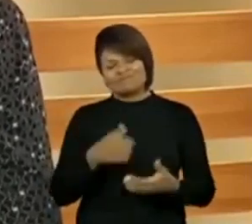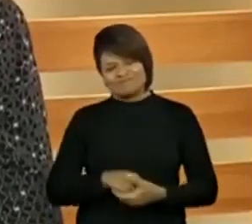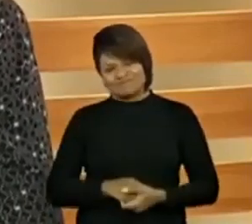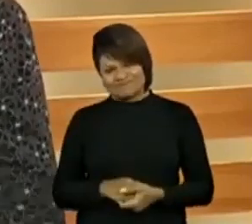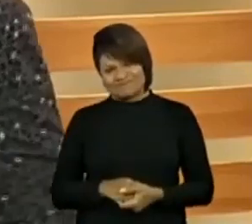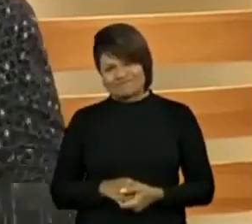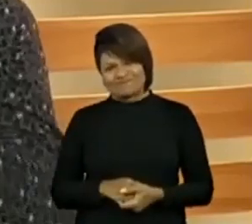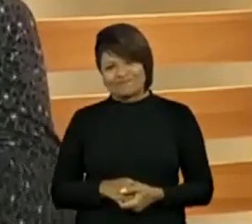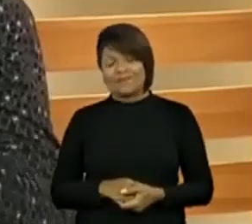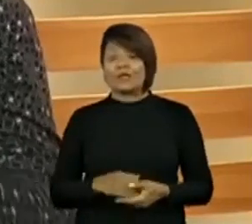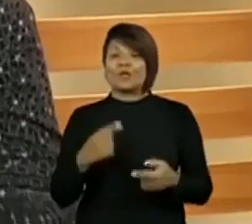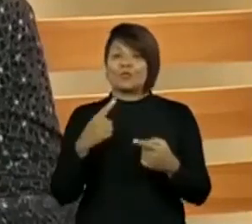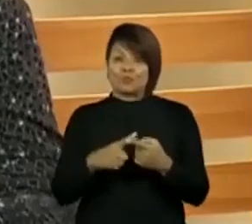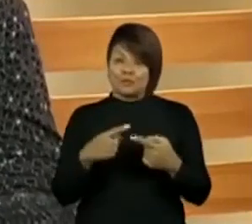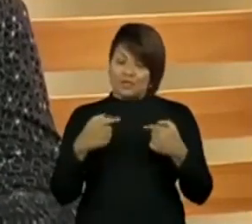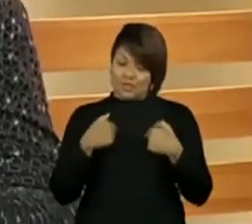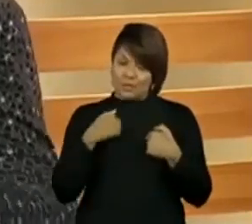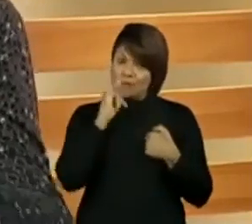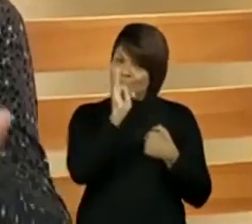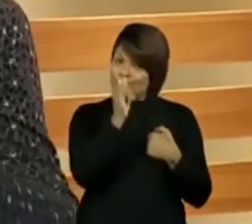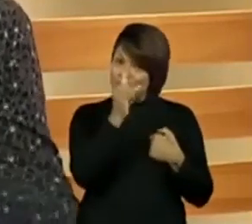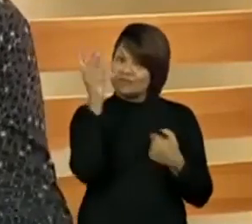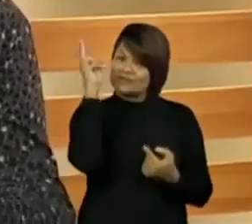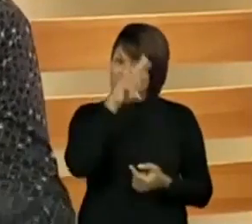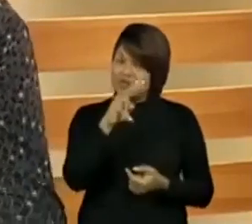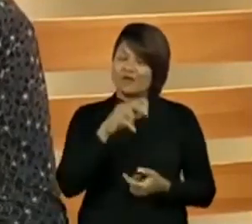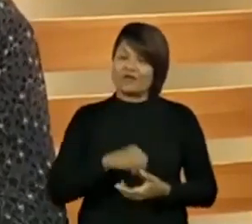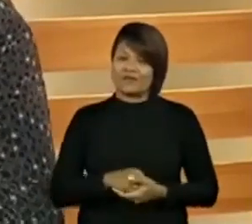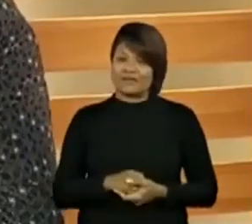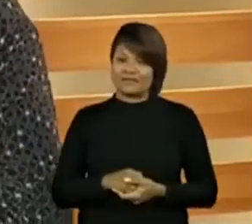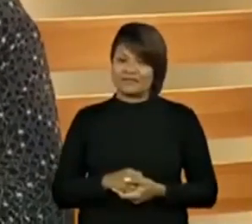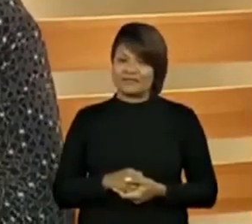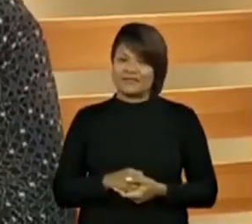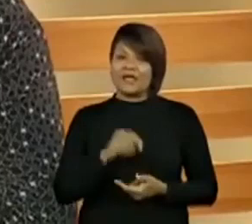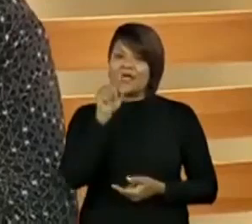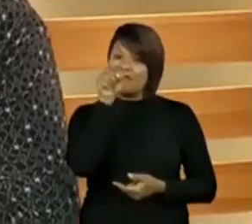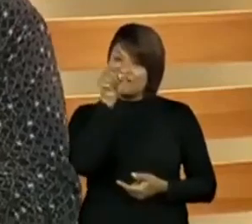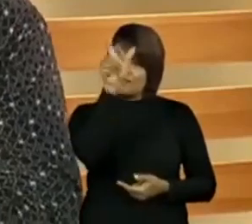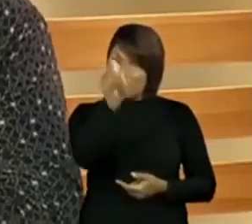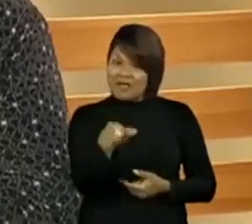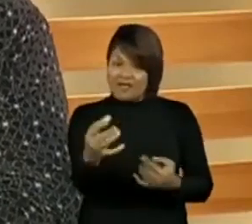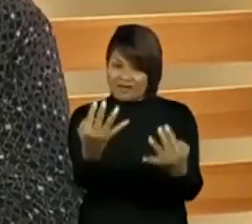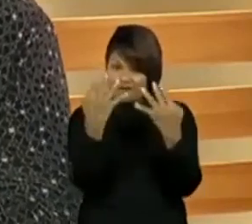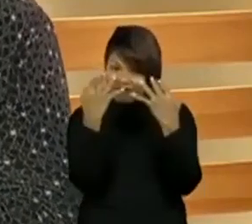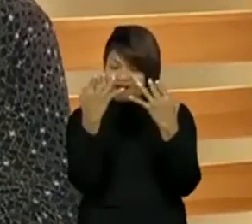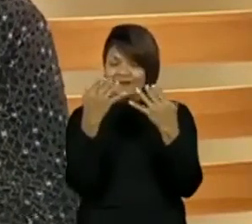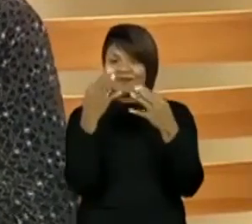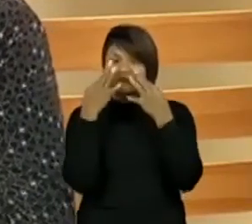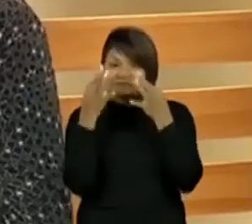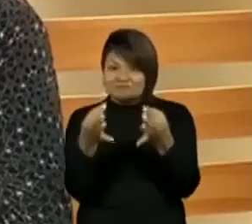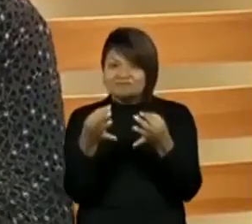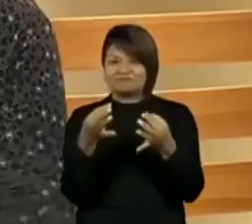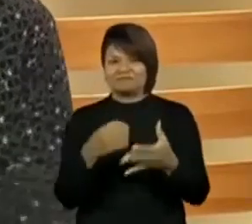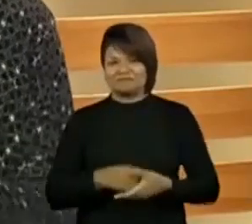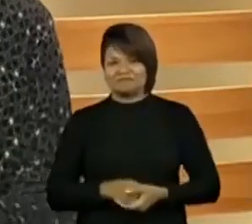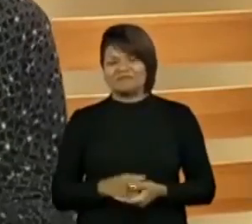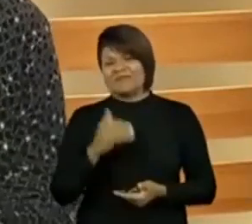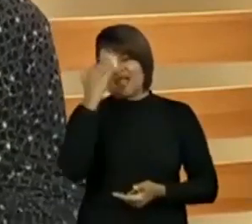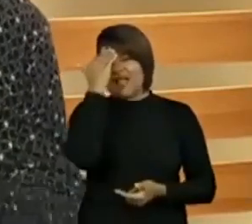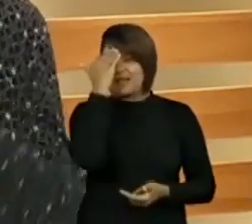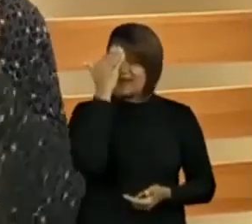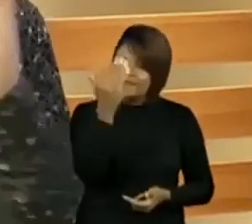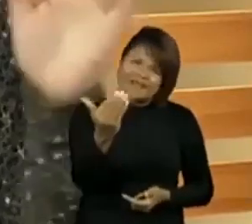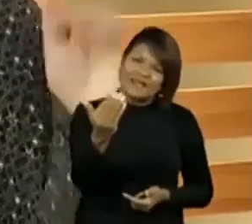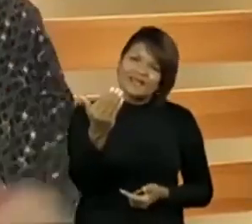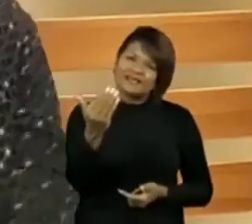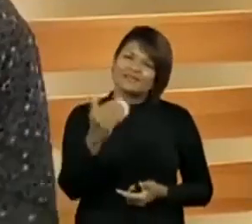histórias. Porque para que eu conte histórias, alguém precisa estar disposto a ouvi-las. Então, agradeço